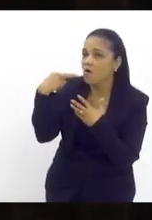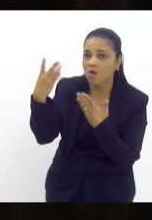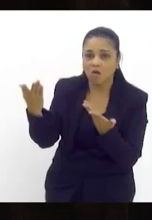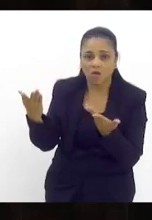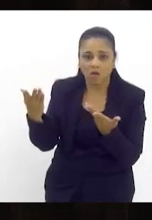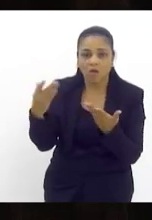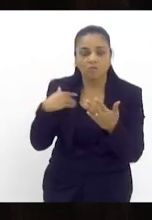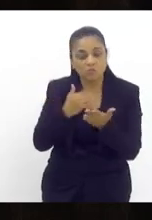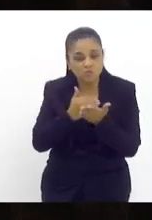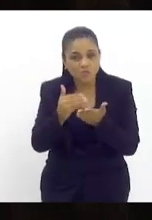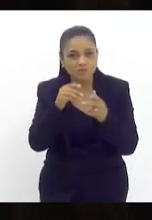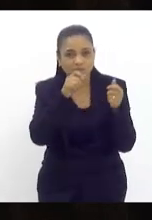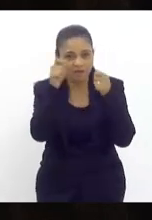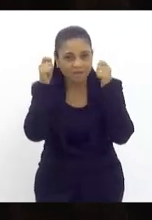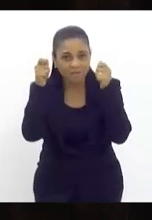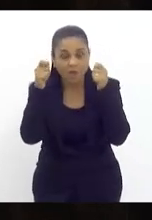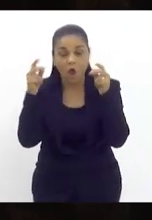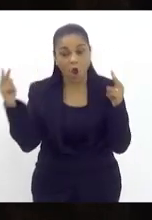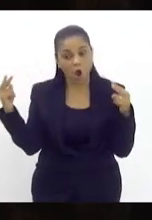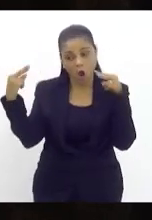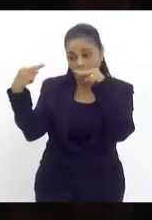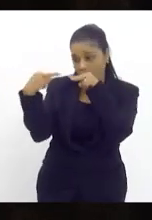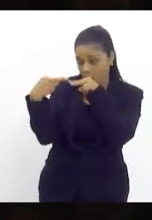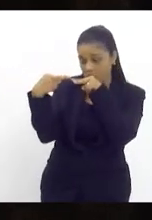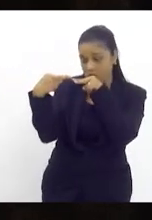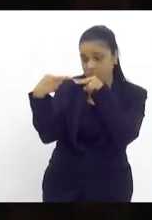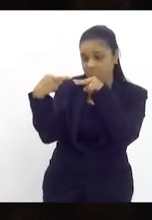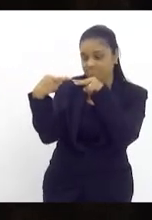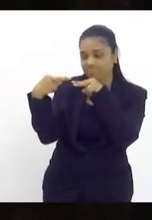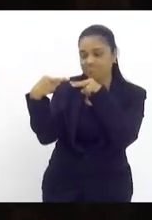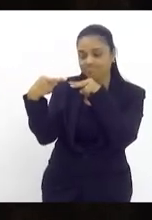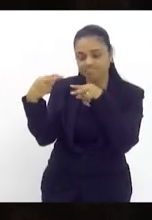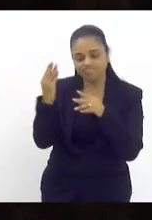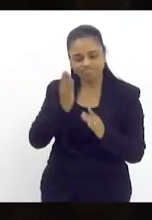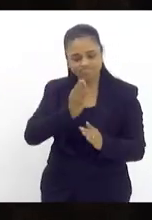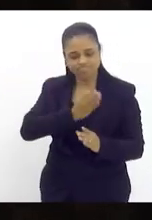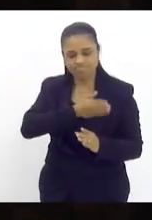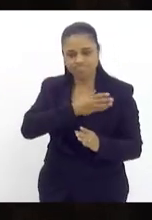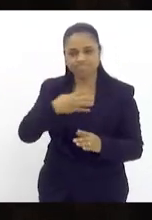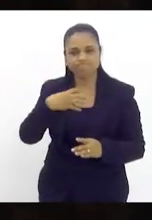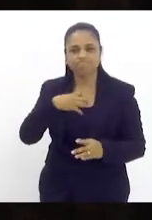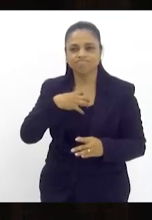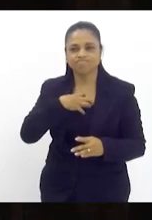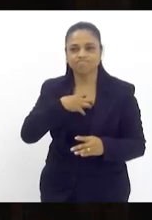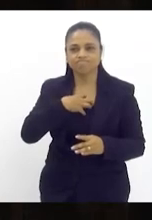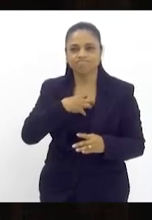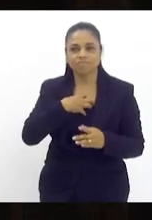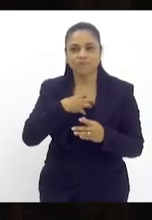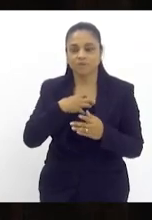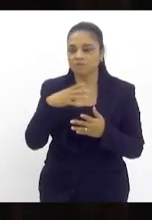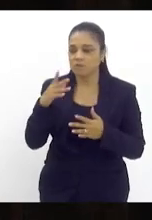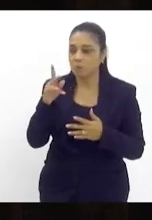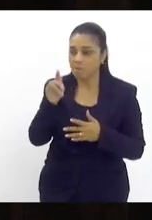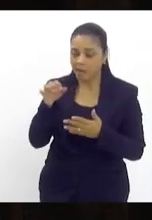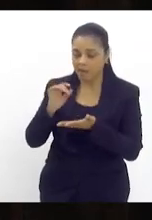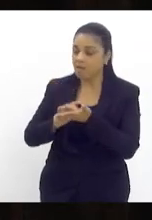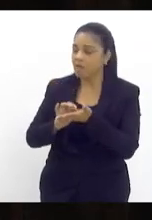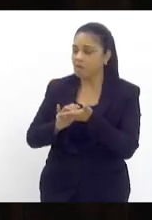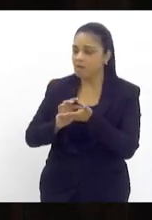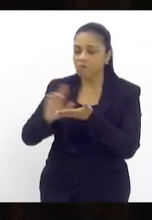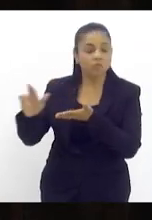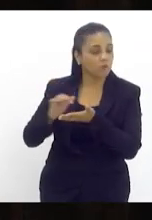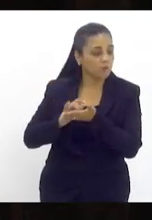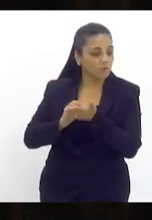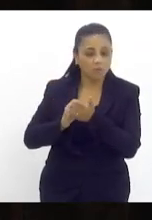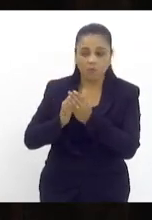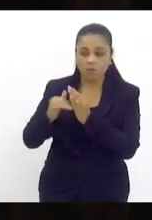campanha, falávamos, olhe nos olhos e ouça o coração. Porque muitos pais respondem para os filhos assim. Né? Então, por quê? E